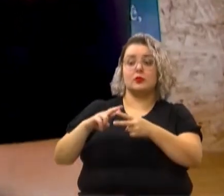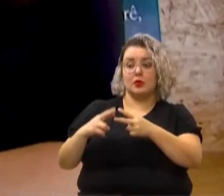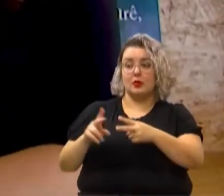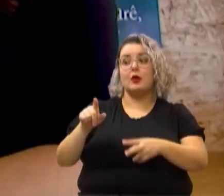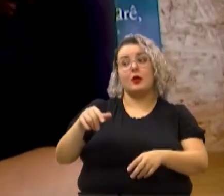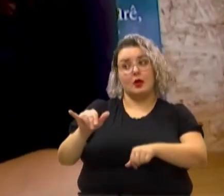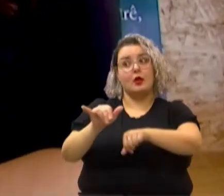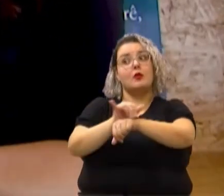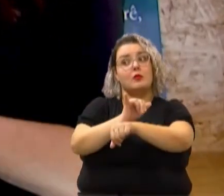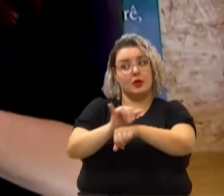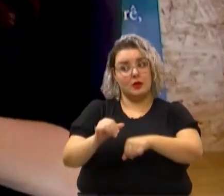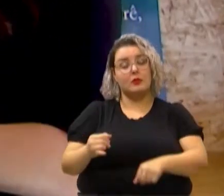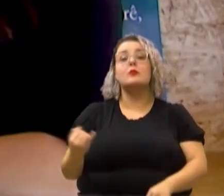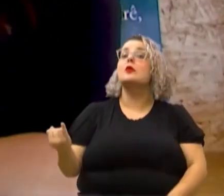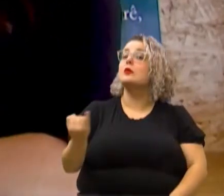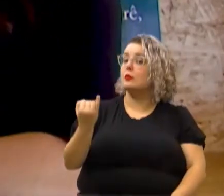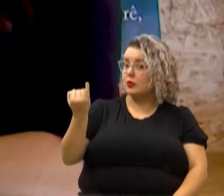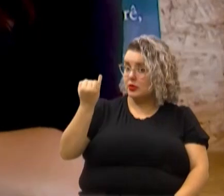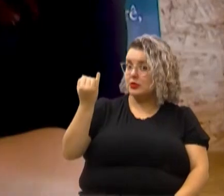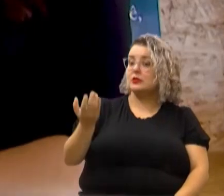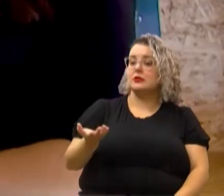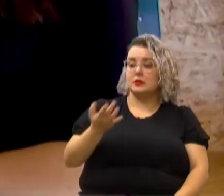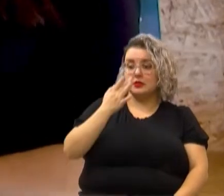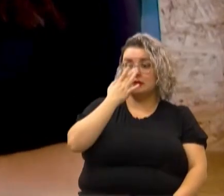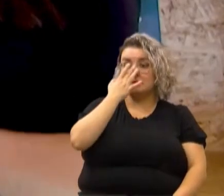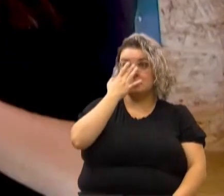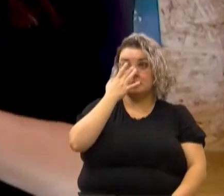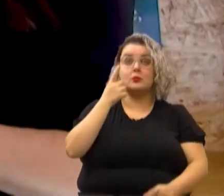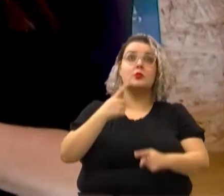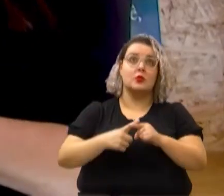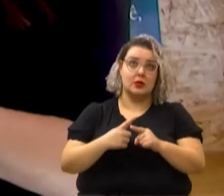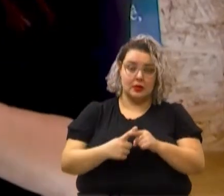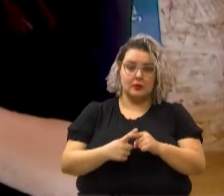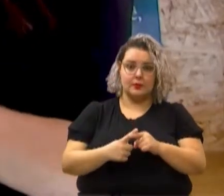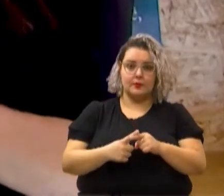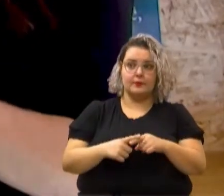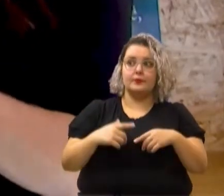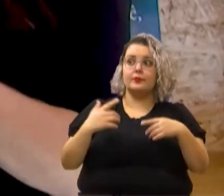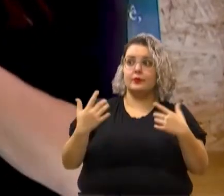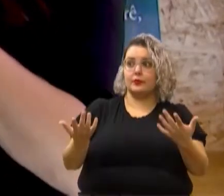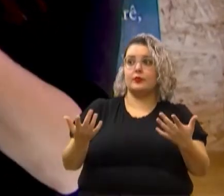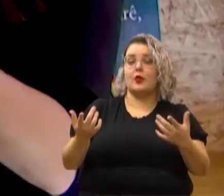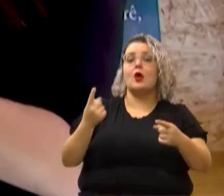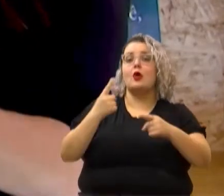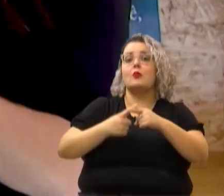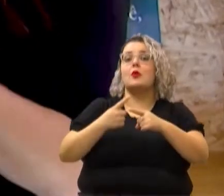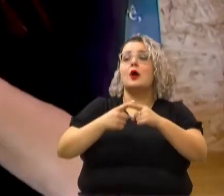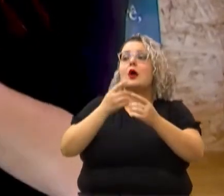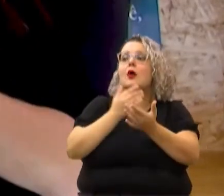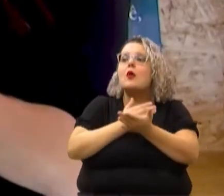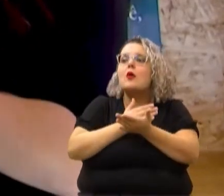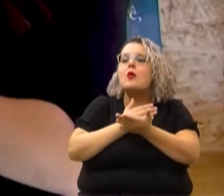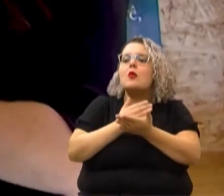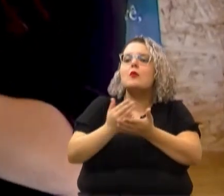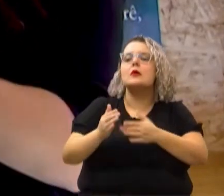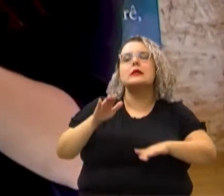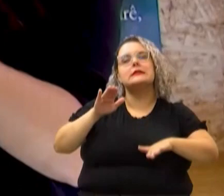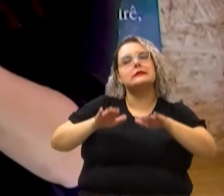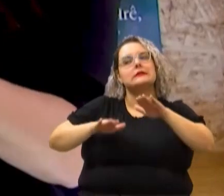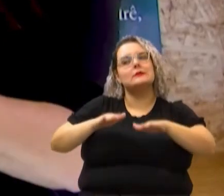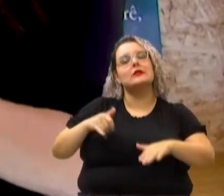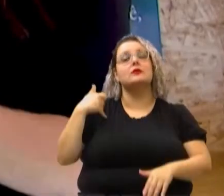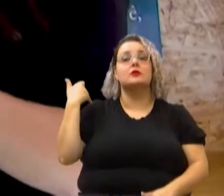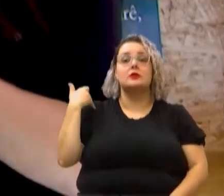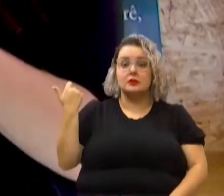isso também é uma estratégia super válida porque porque eles começam a